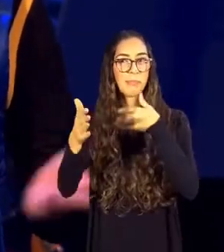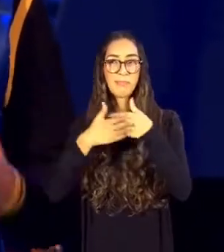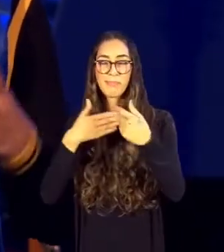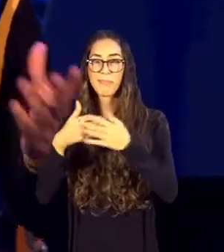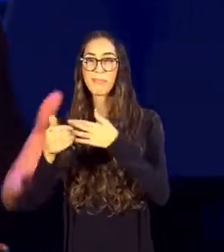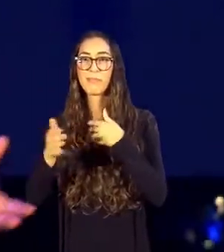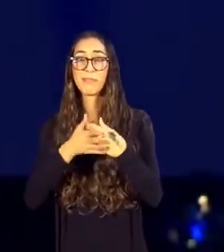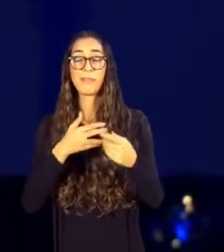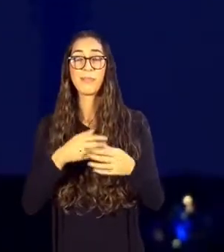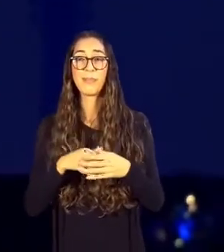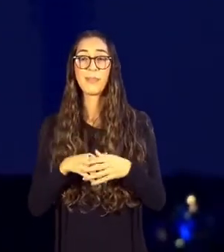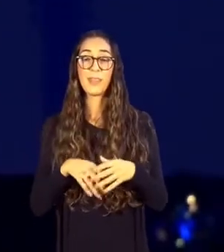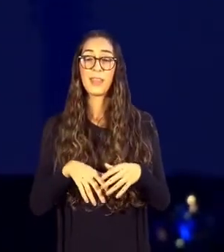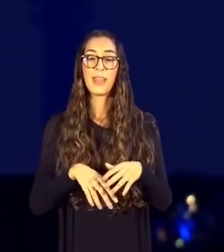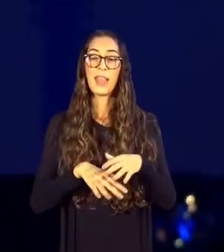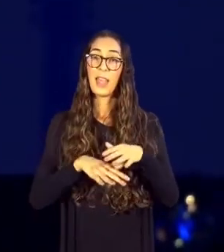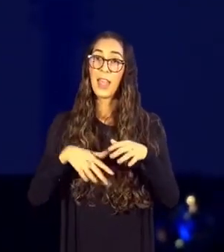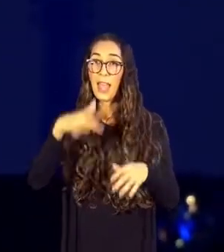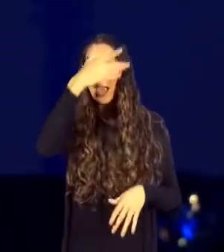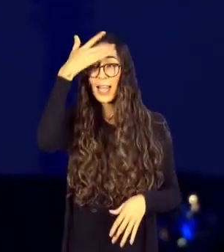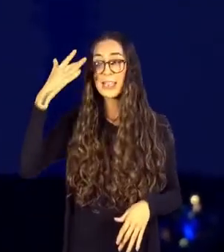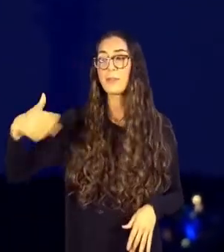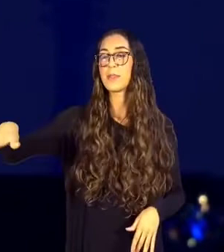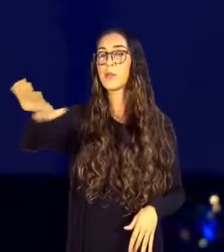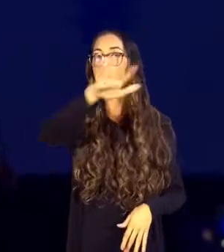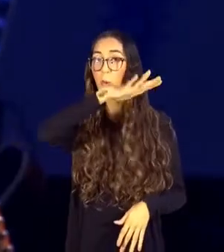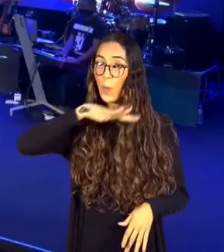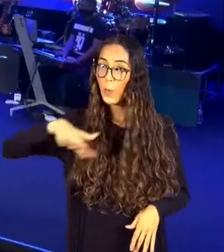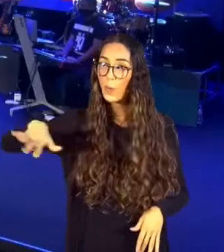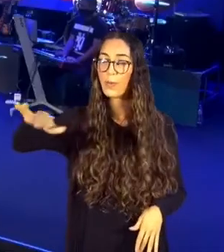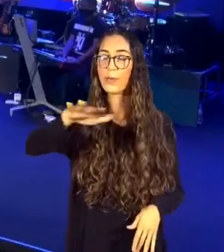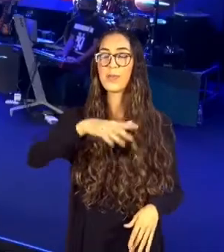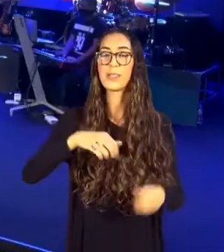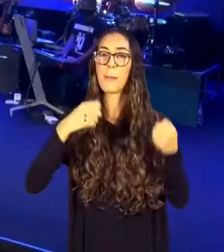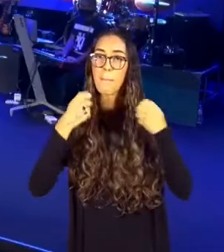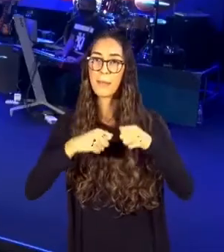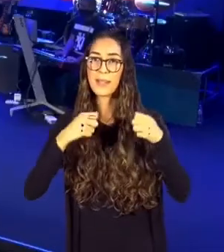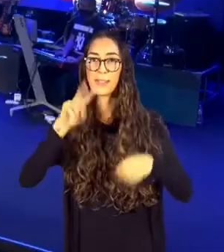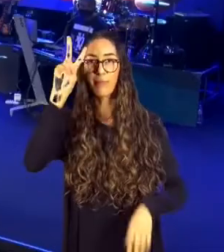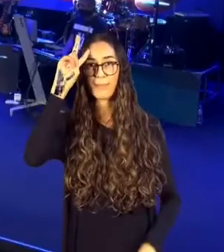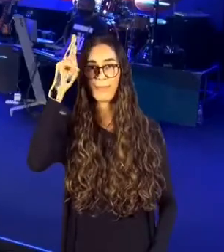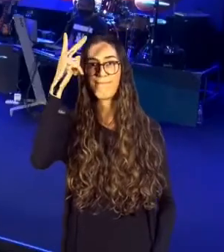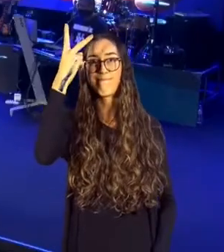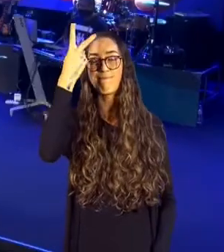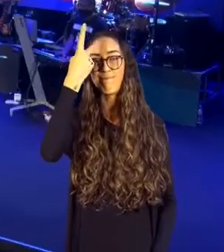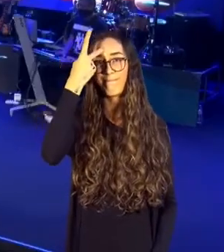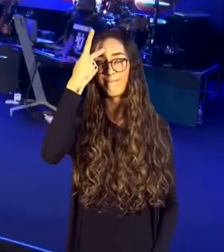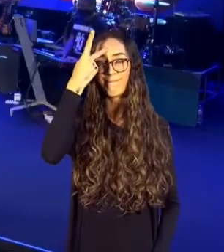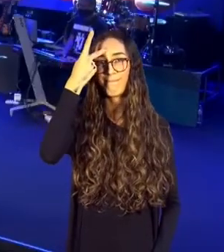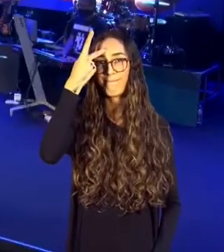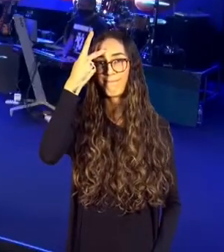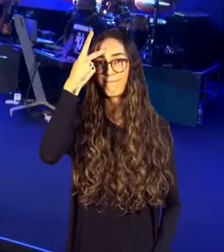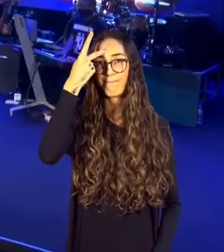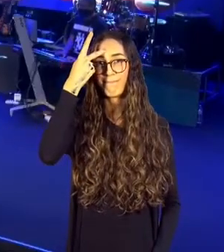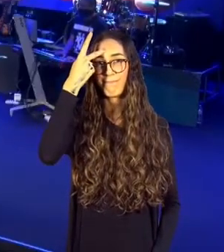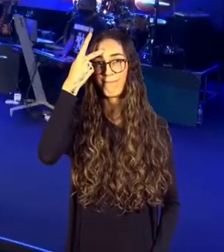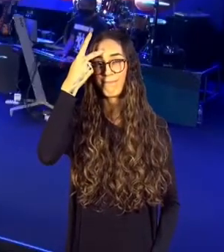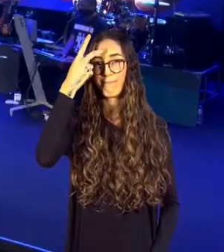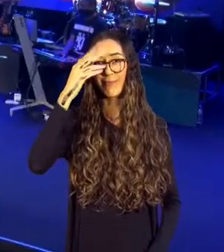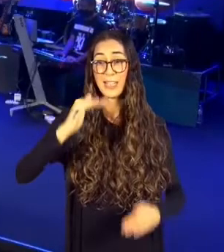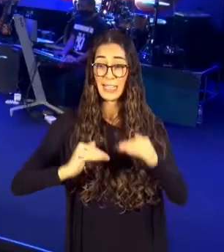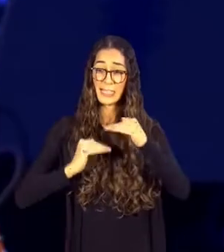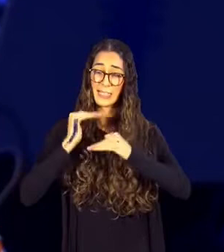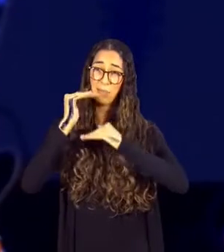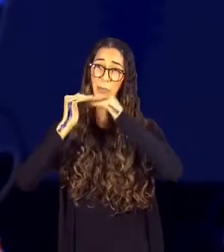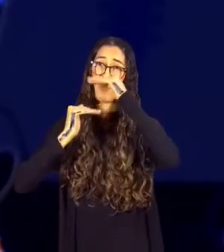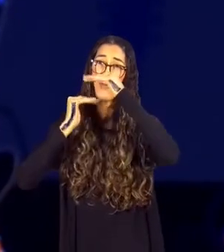Precisa de uma renovação da mente. E nós precisamos crescer em graça, em conhecimento, em entendimento. Quando a